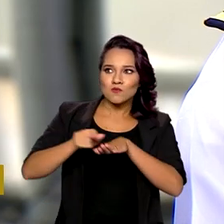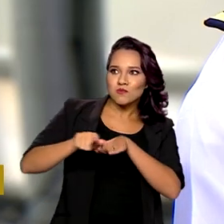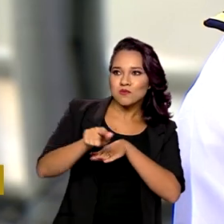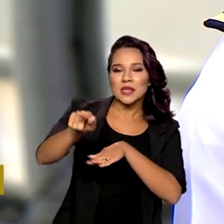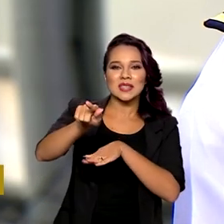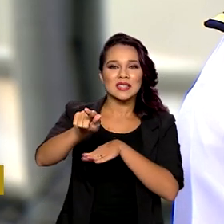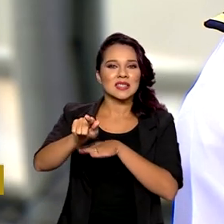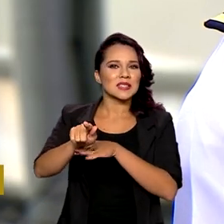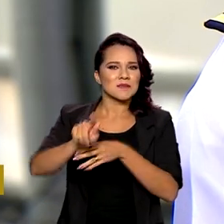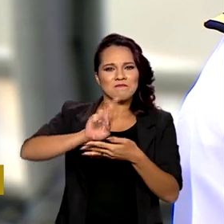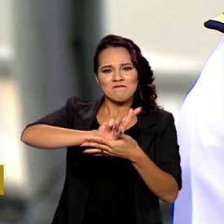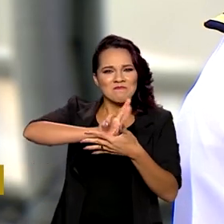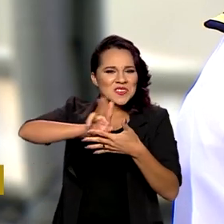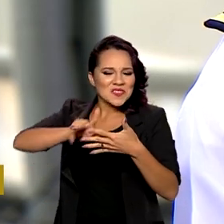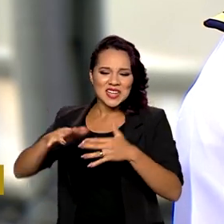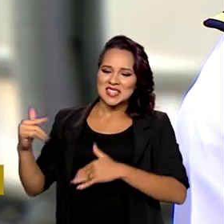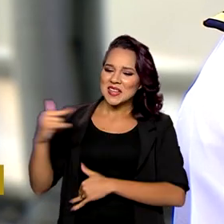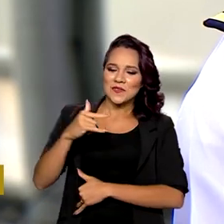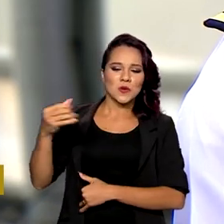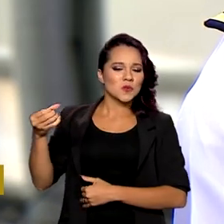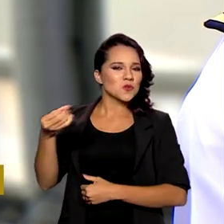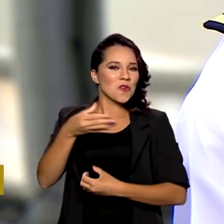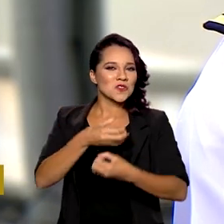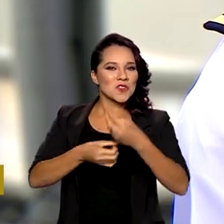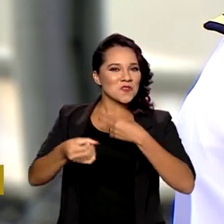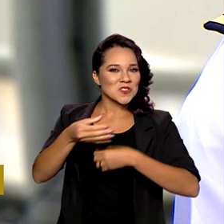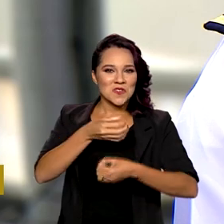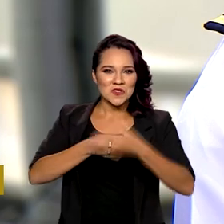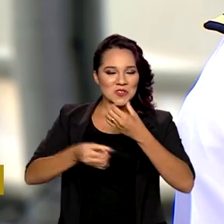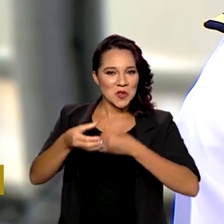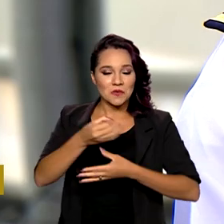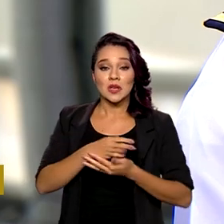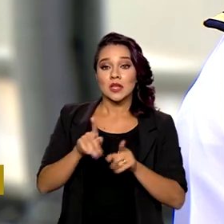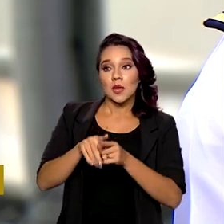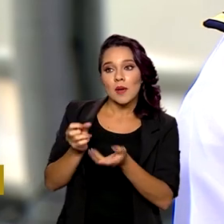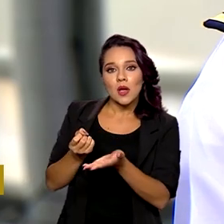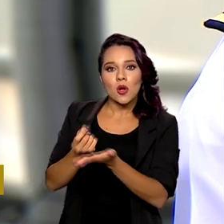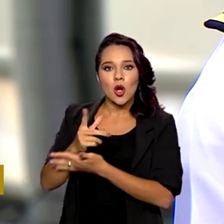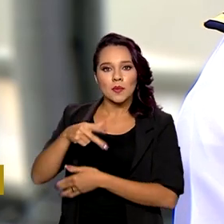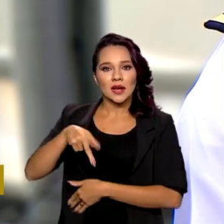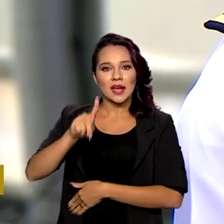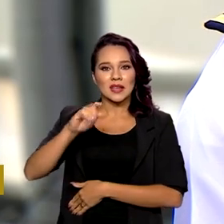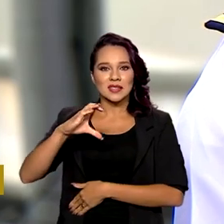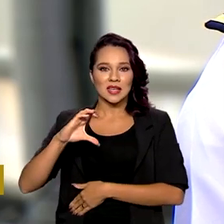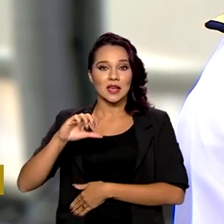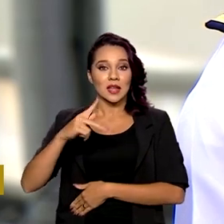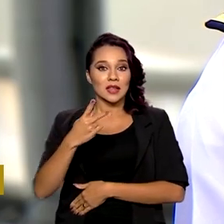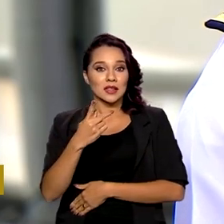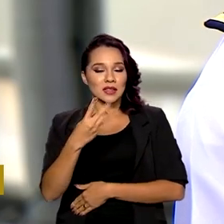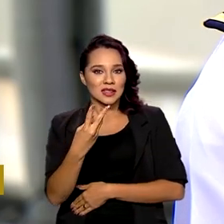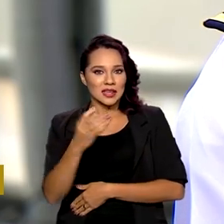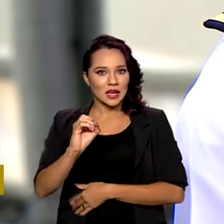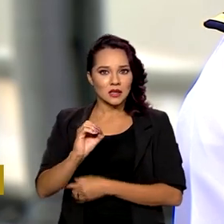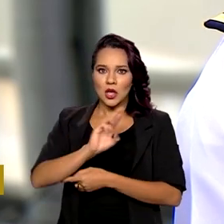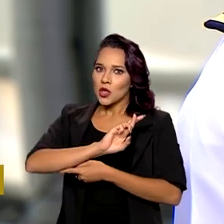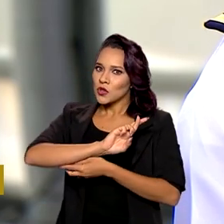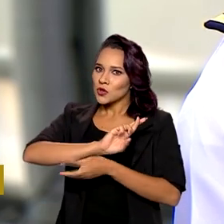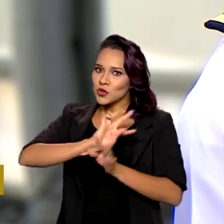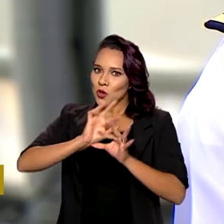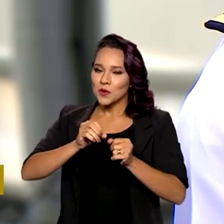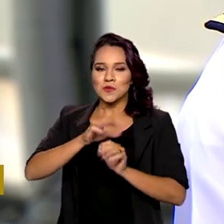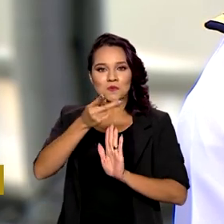RST, Meteor e Harpoon, também com a aquisição recente do nosso KC-30. Então, todos esses projetos